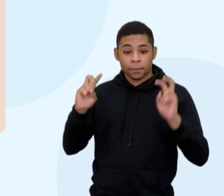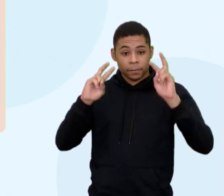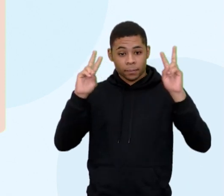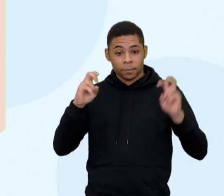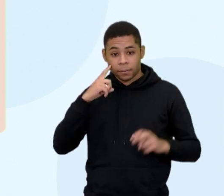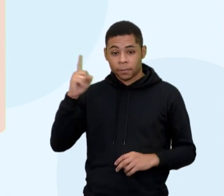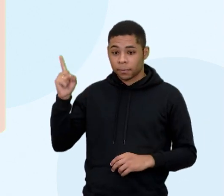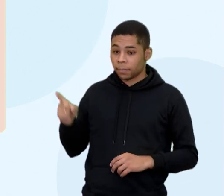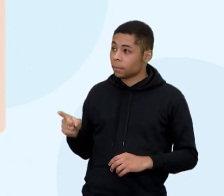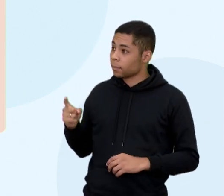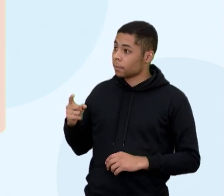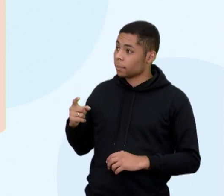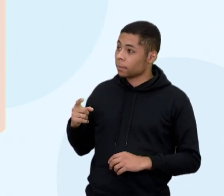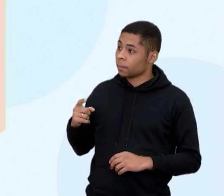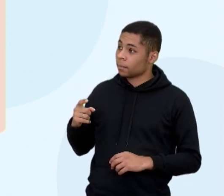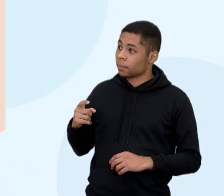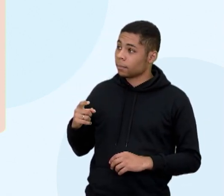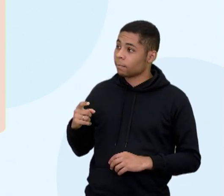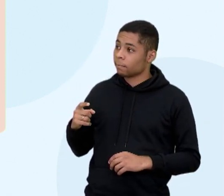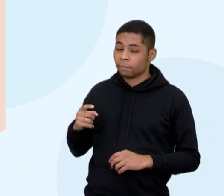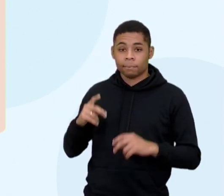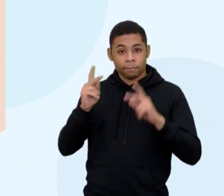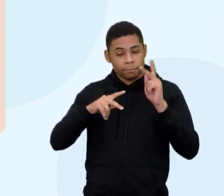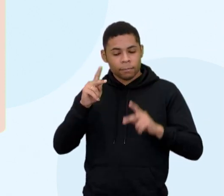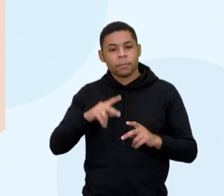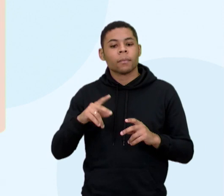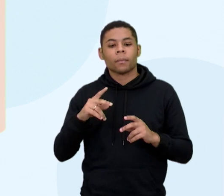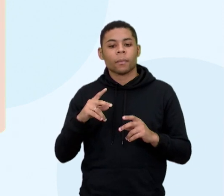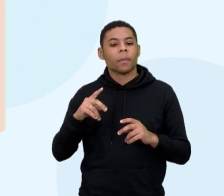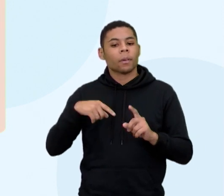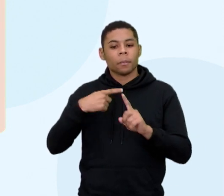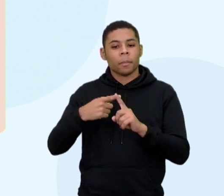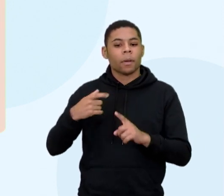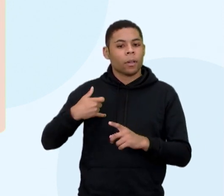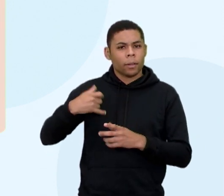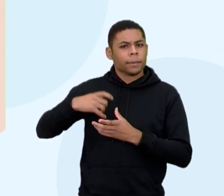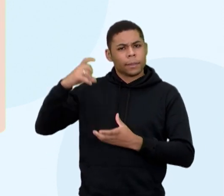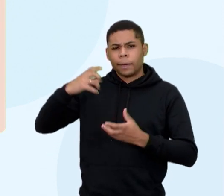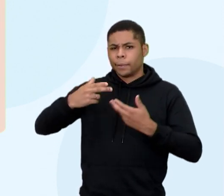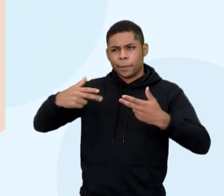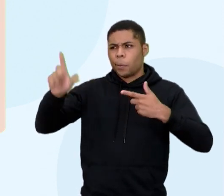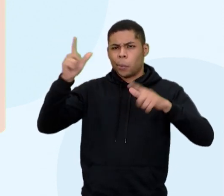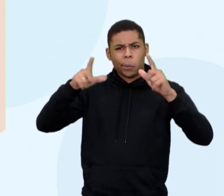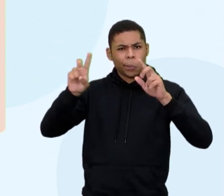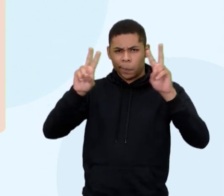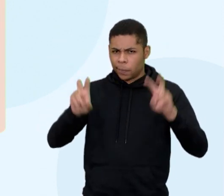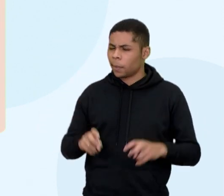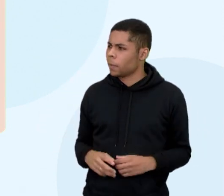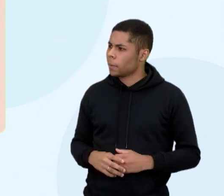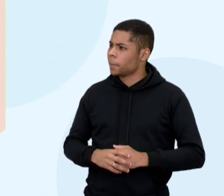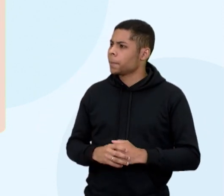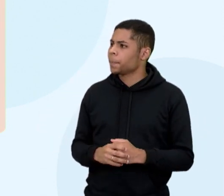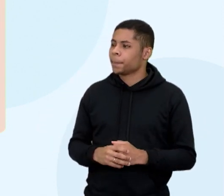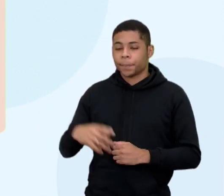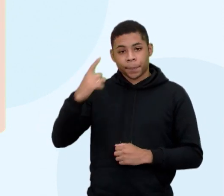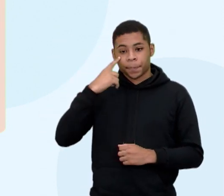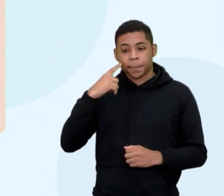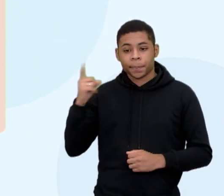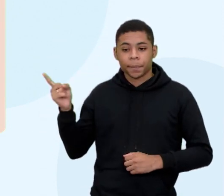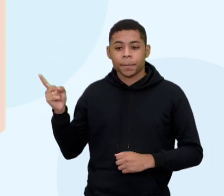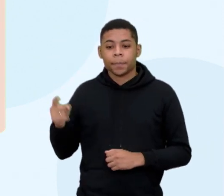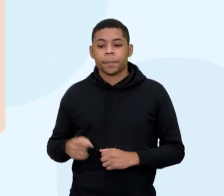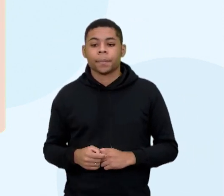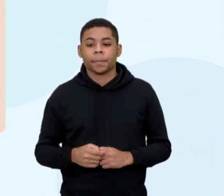natalidade, idade média da população, longevidade, entre outros temas. Então a gente está observando aí na tela,